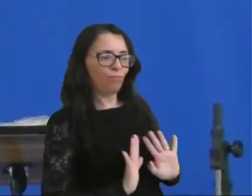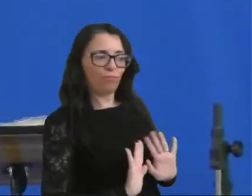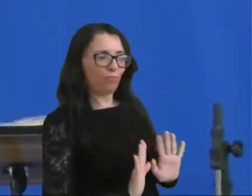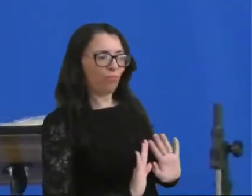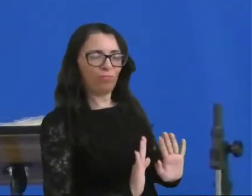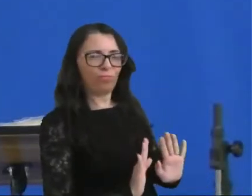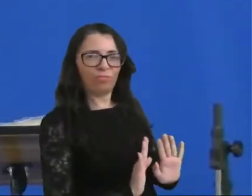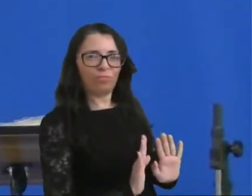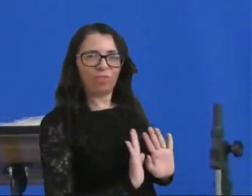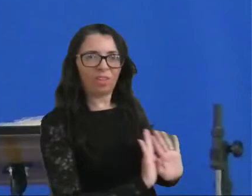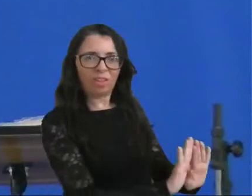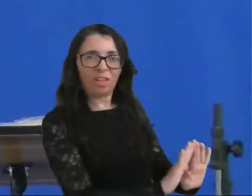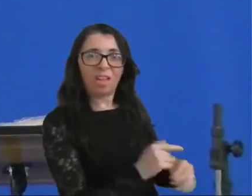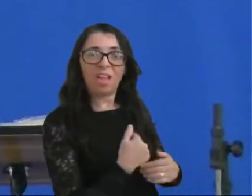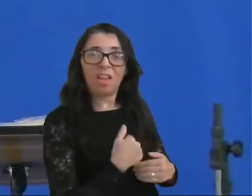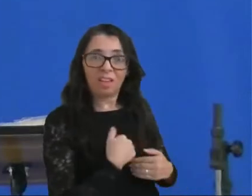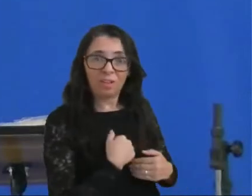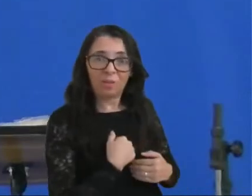Mas agora,